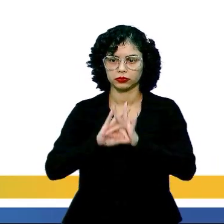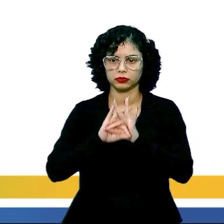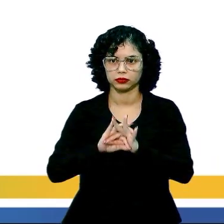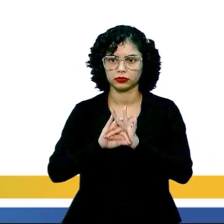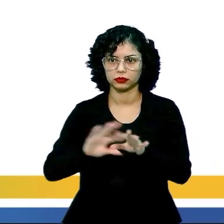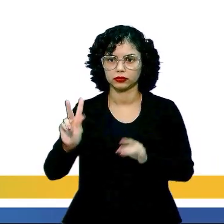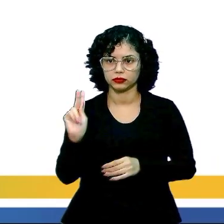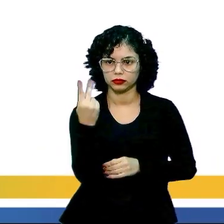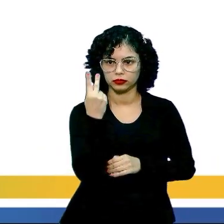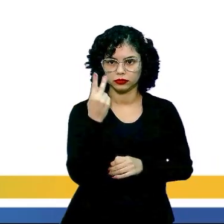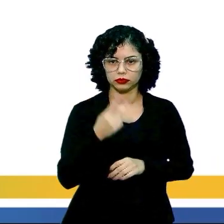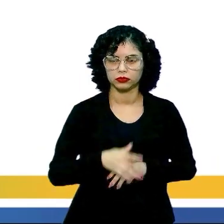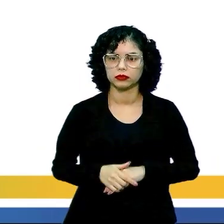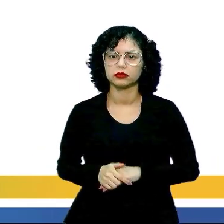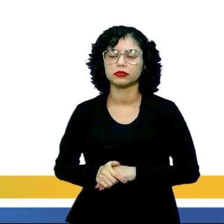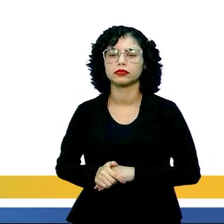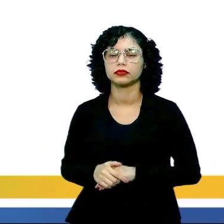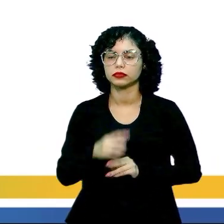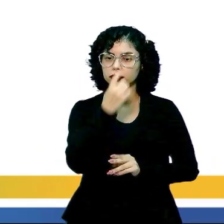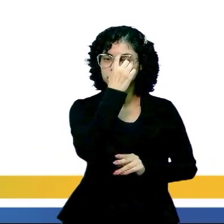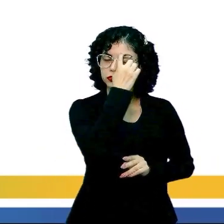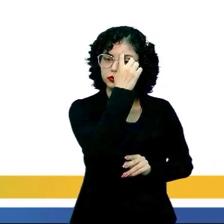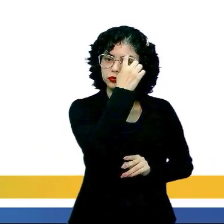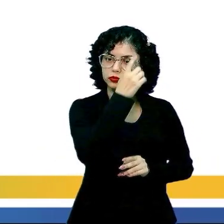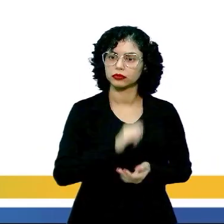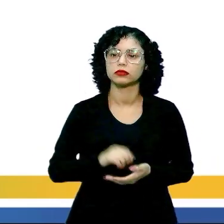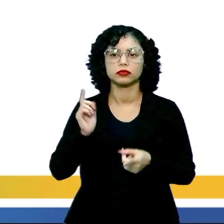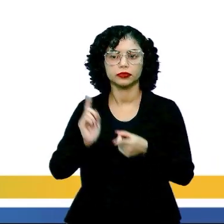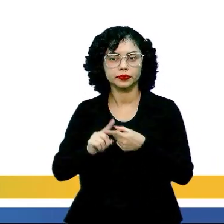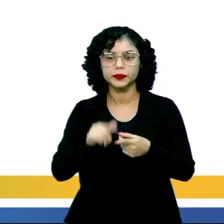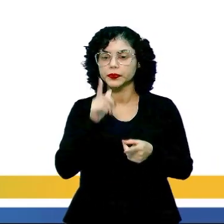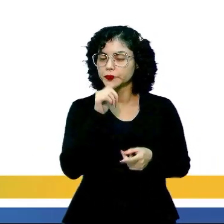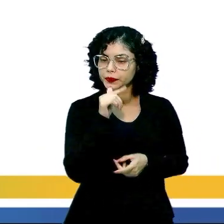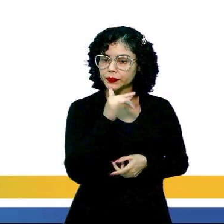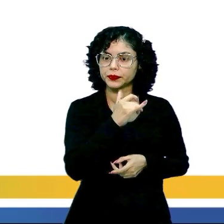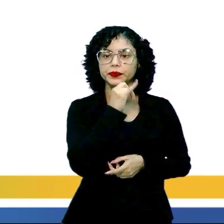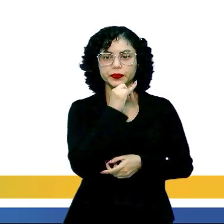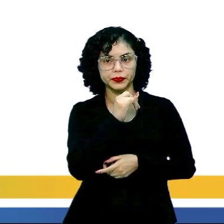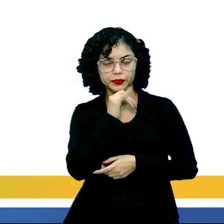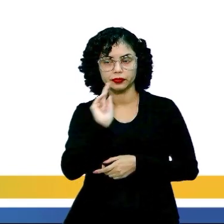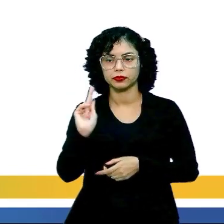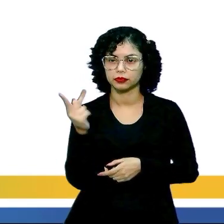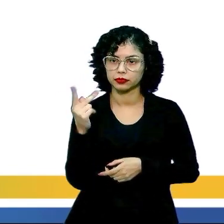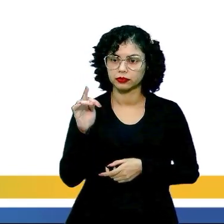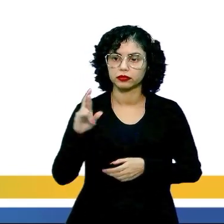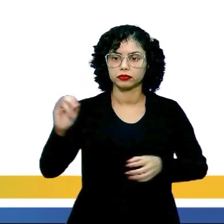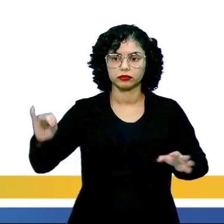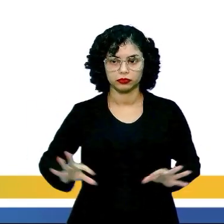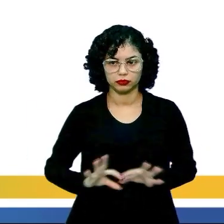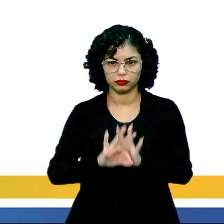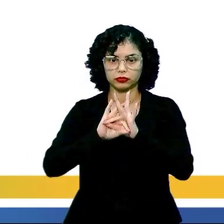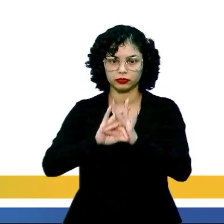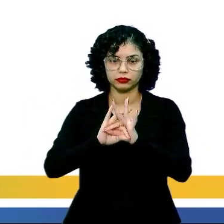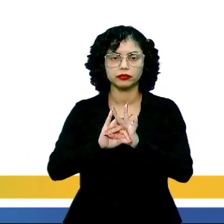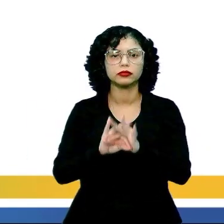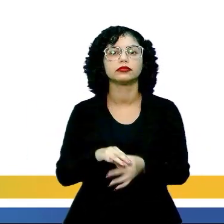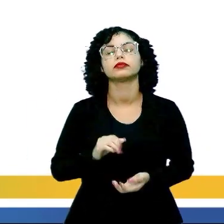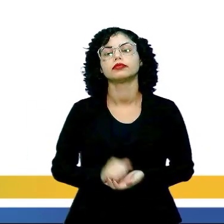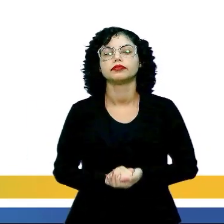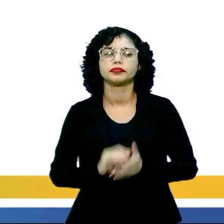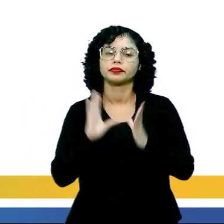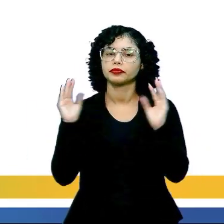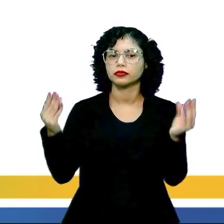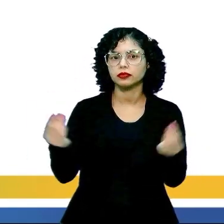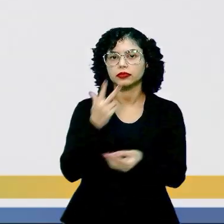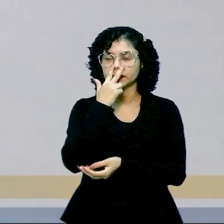mais solúveis em água e a ligação de hidrogênio. Por quê? Porque a água é um exemplo de ligação de hidrogênio. Então, obviamente, as substâncias que